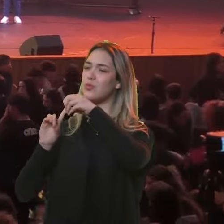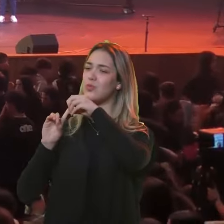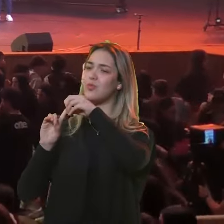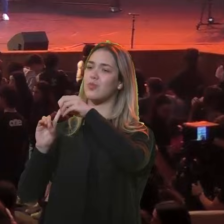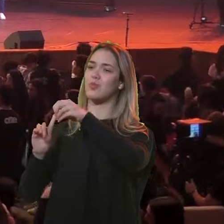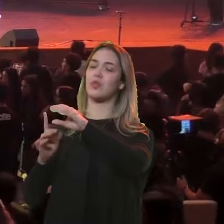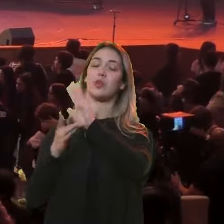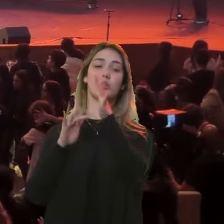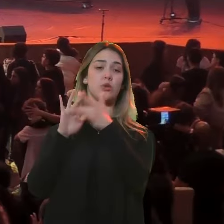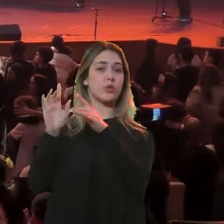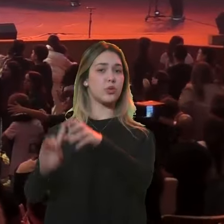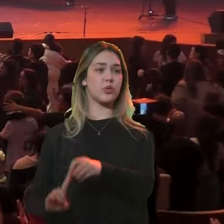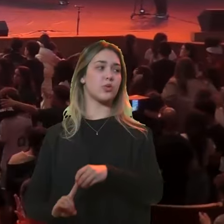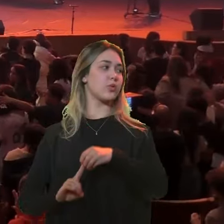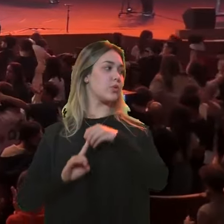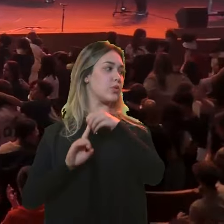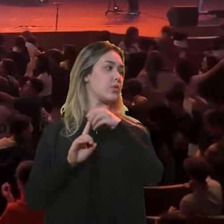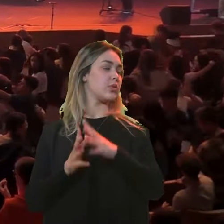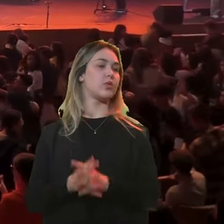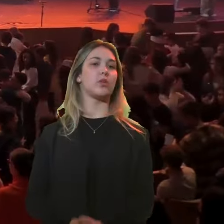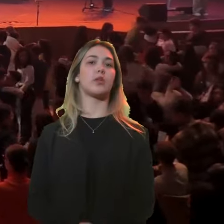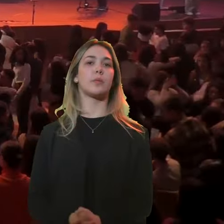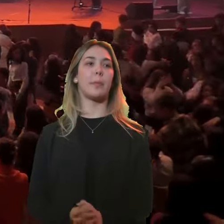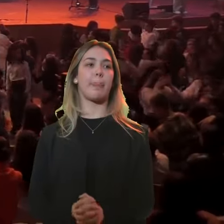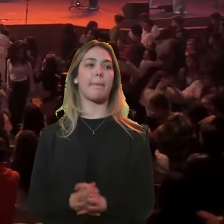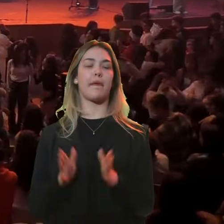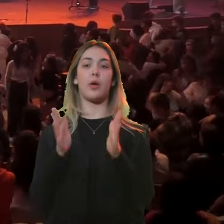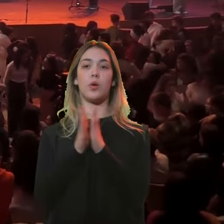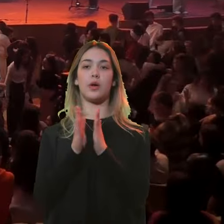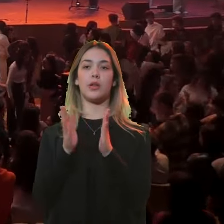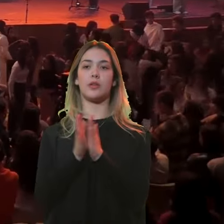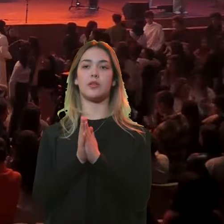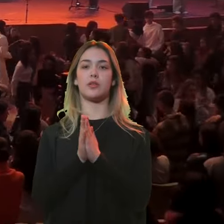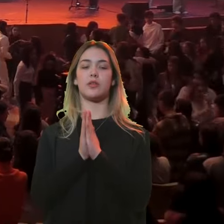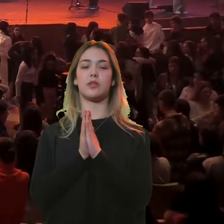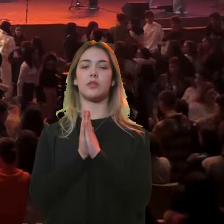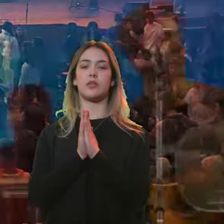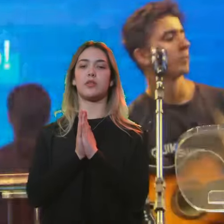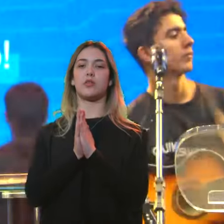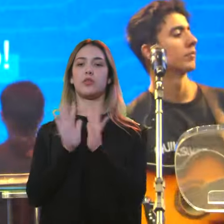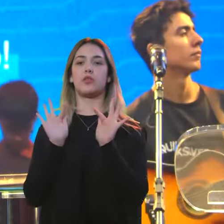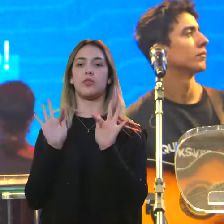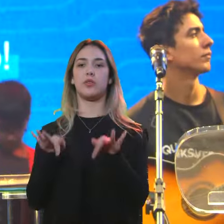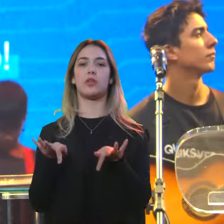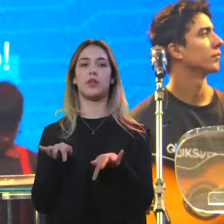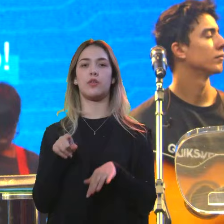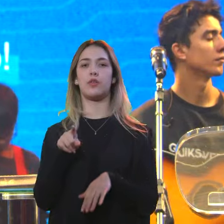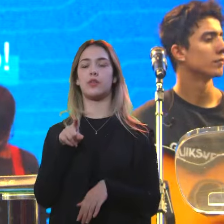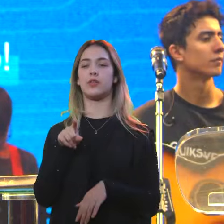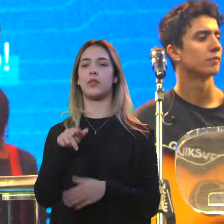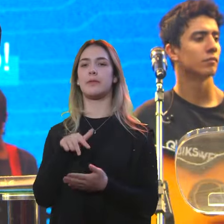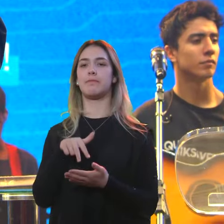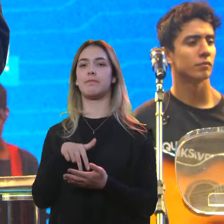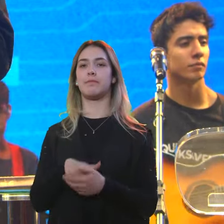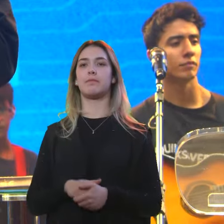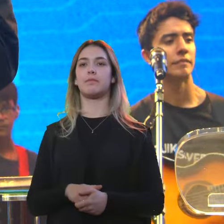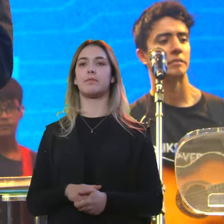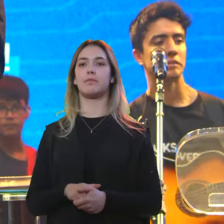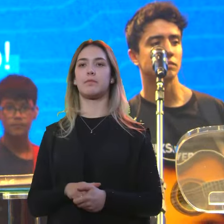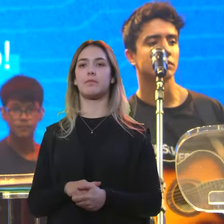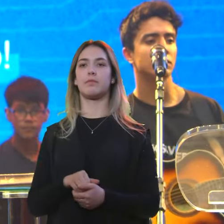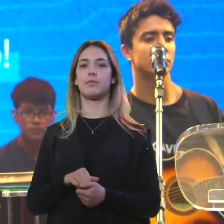Jesus. Nós vamos fazer a última oração. Você que está aqui na frente, fica parado para não ter muita movimentação. Fica aí, não precisa voltar